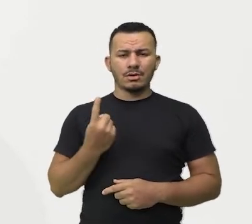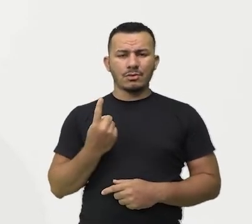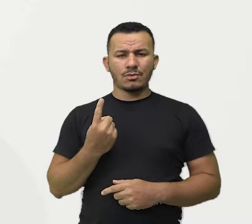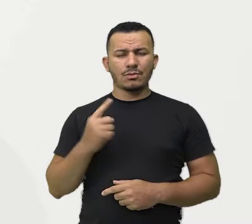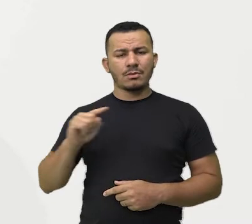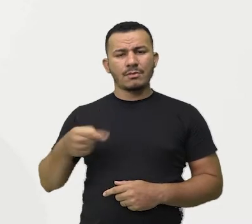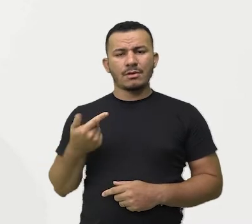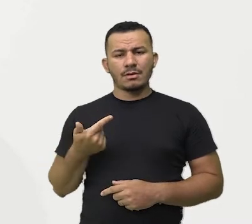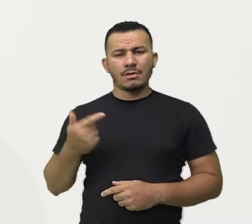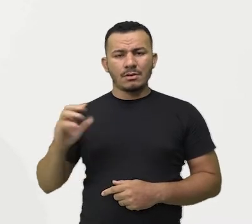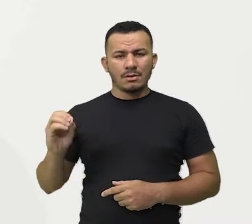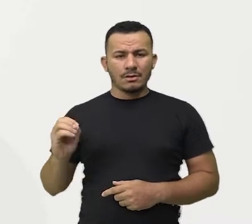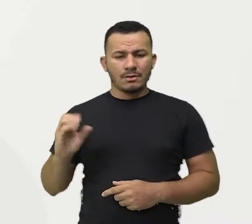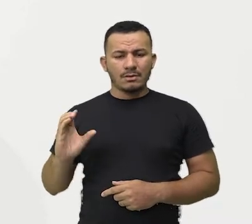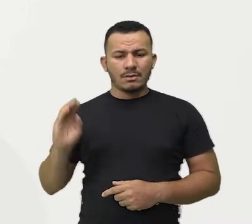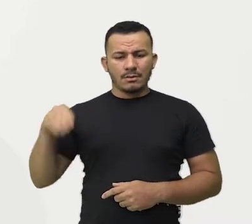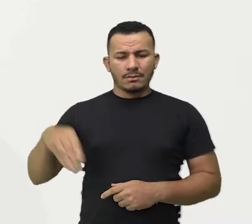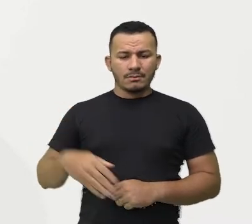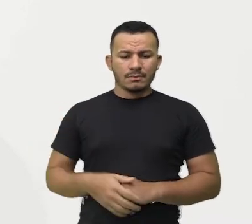251,20.